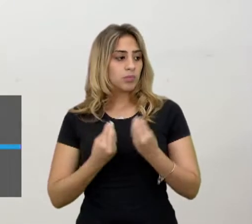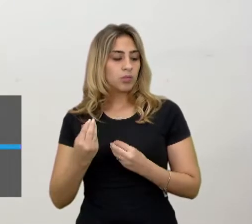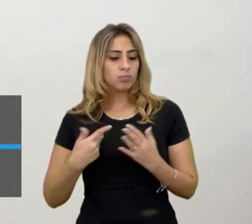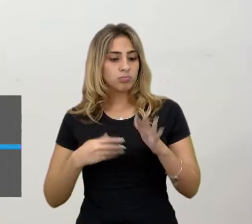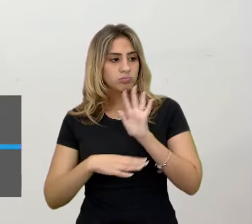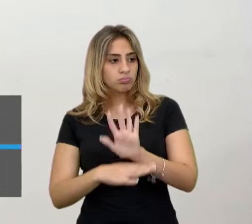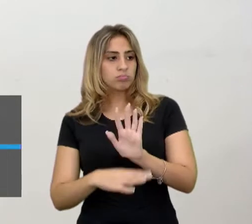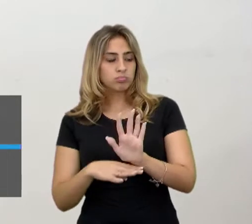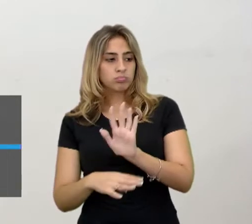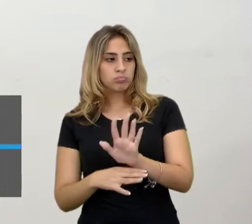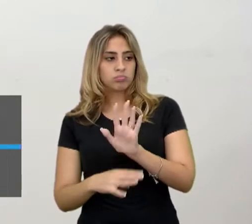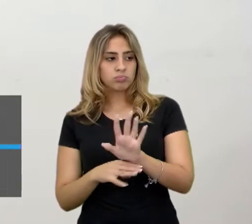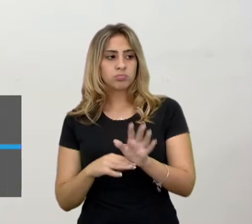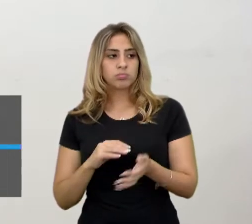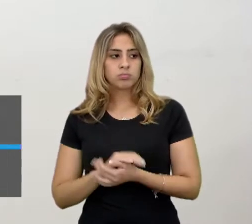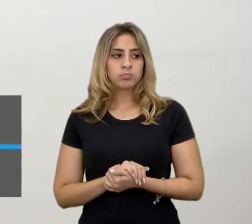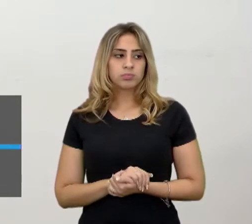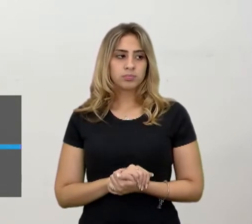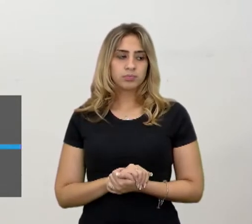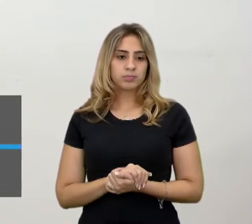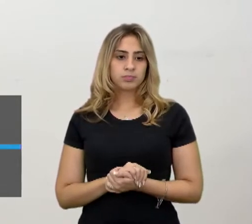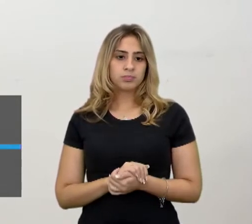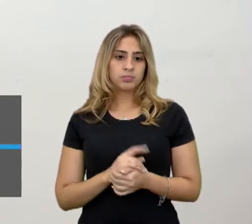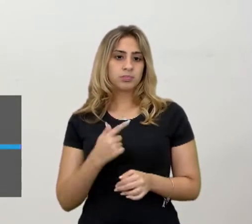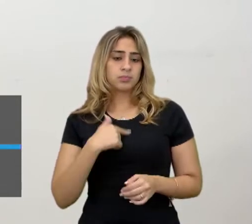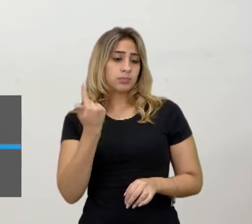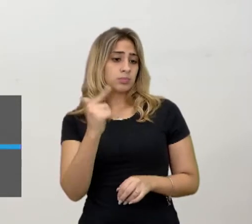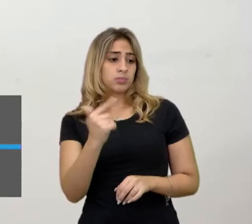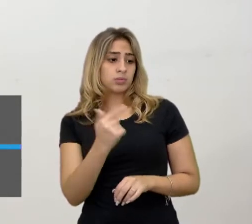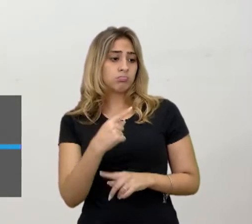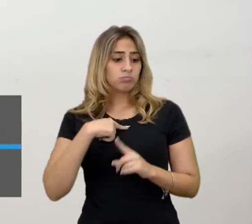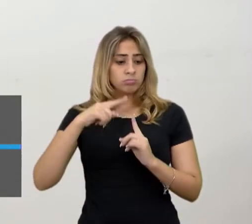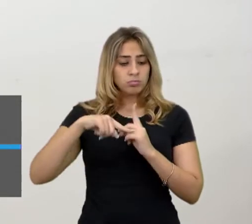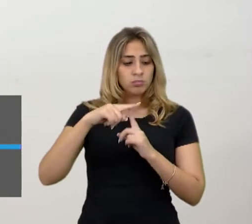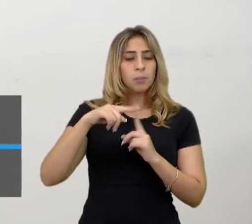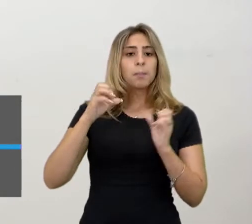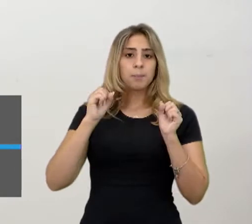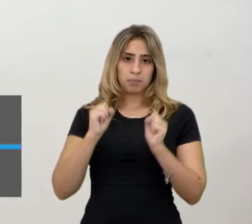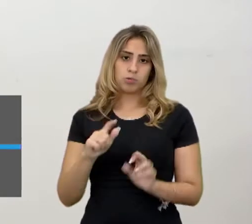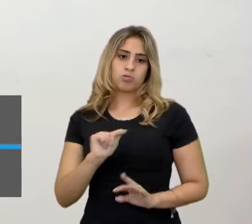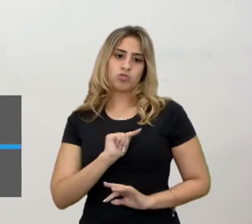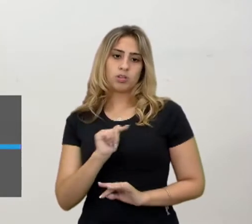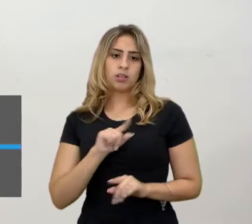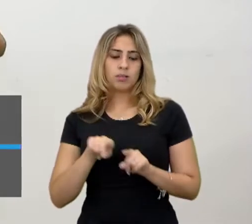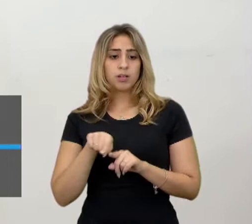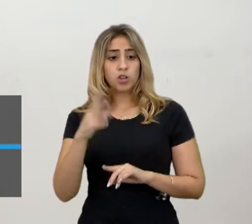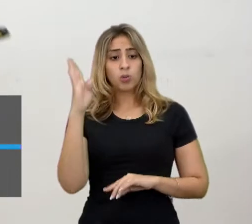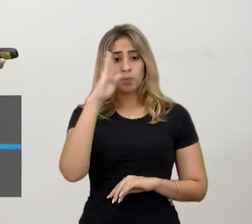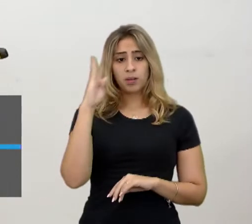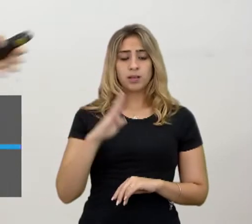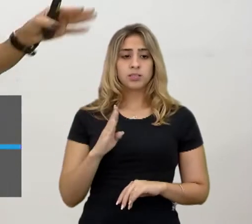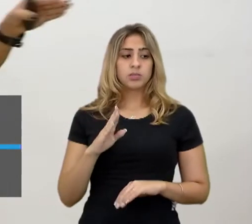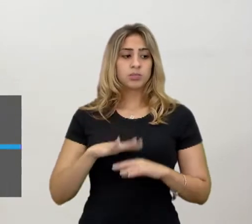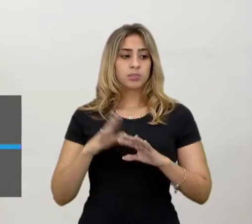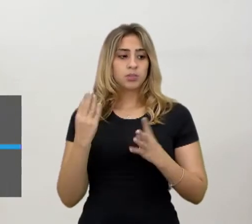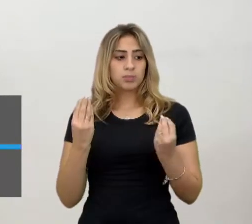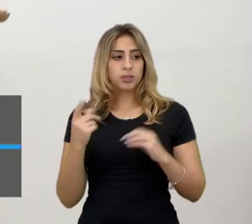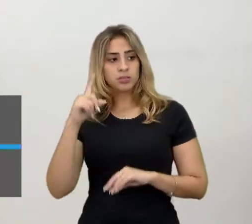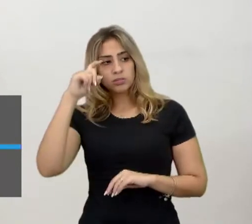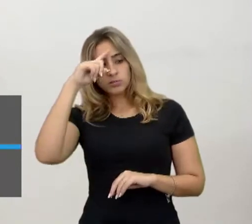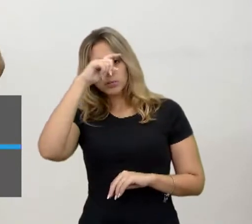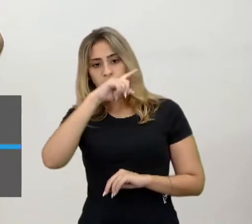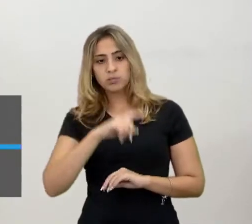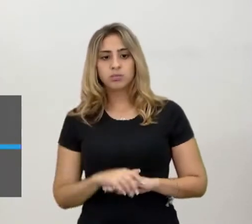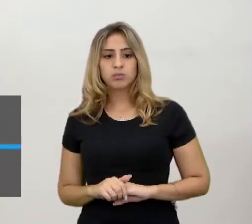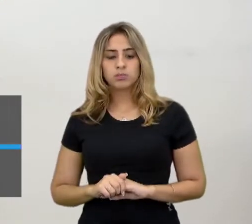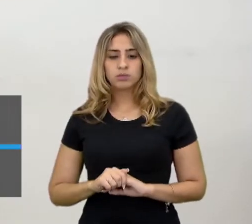Potencialidade assim, não tem ainda térmica, mas pode ter, tá? E no caso do Brasil, é muito mais difícil porque as nossas